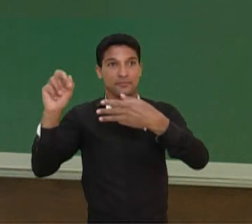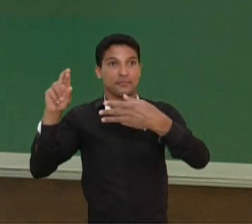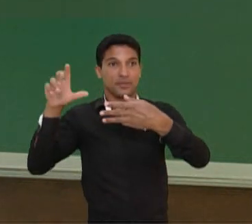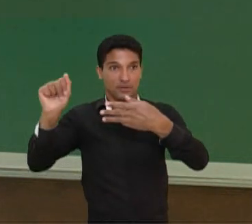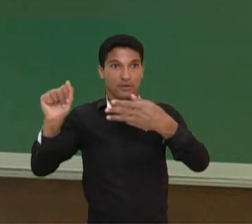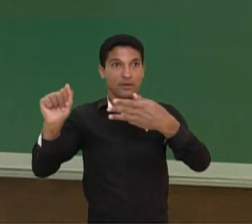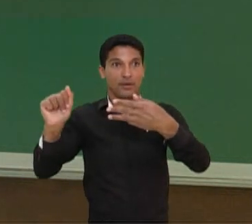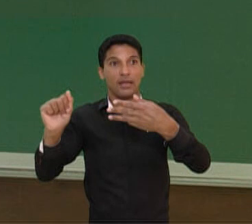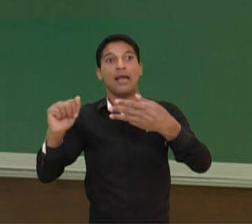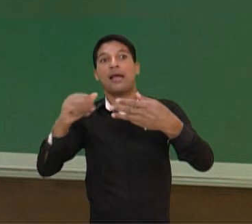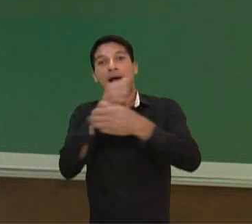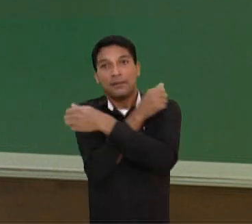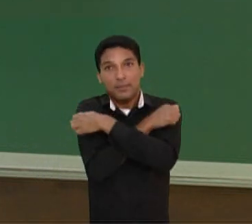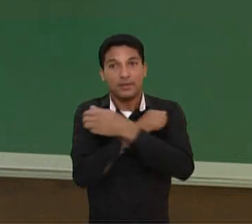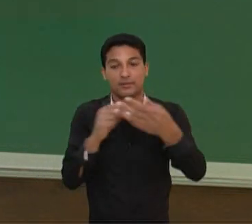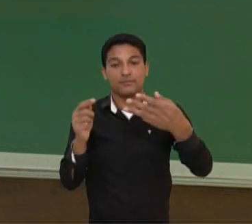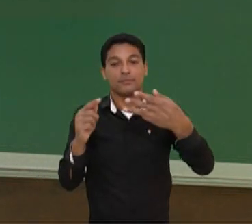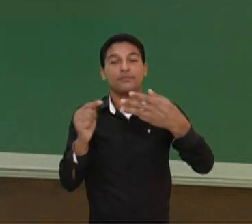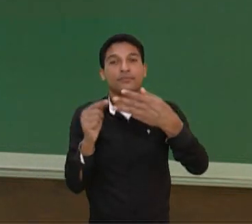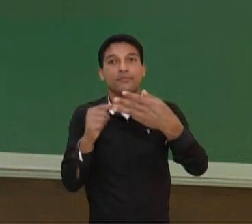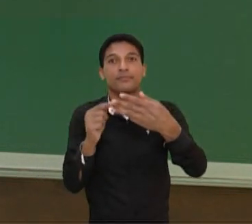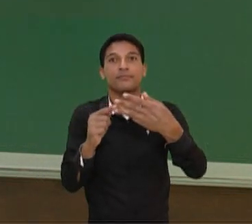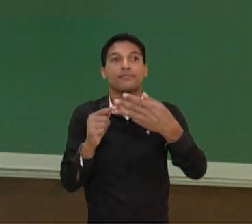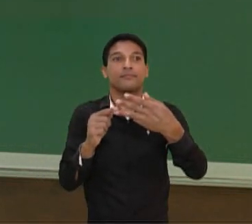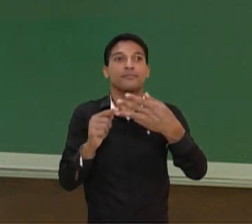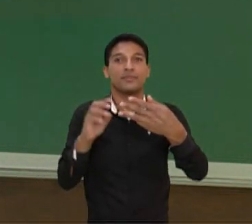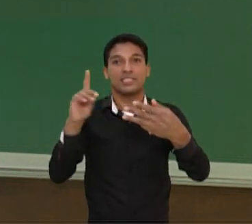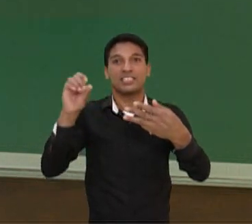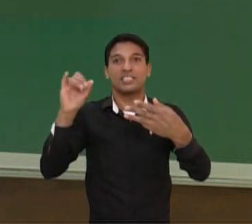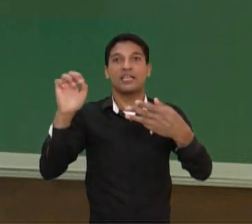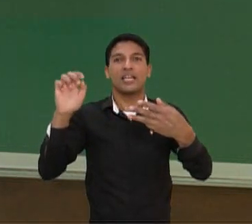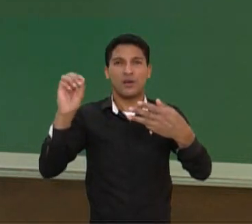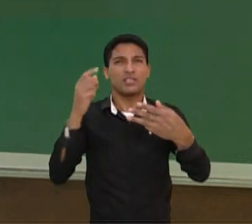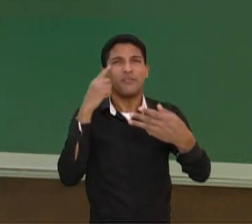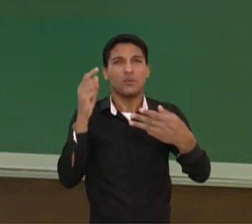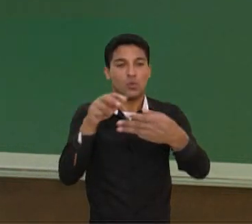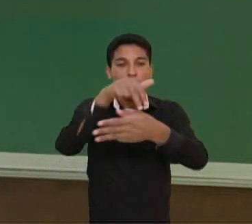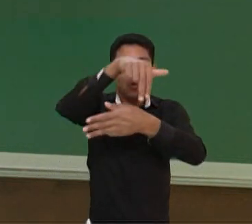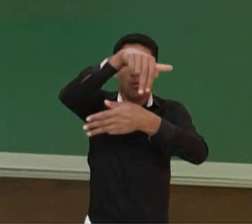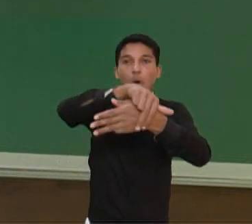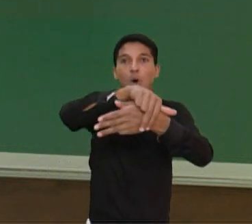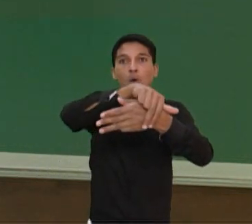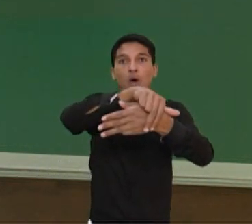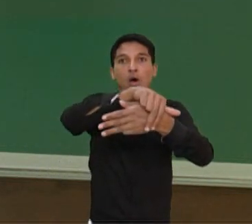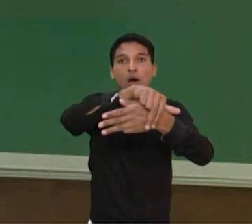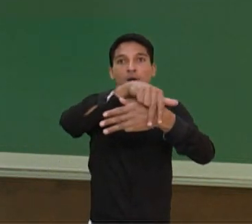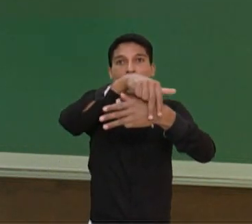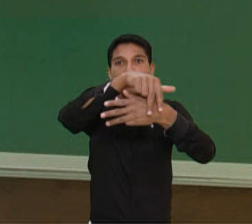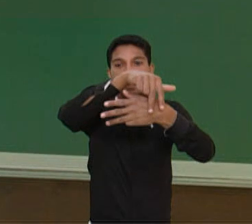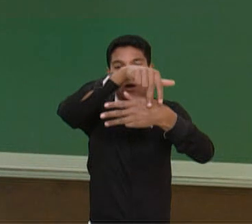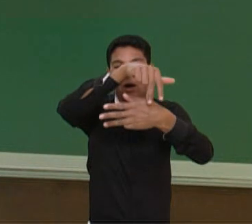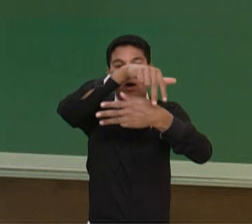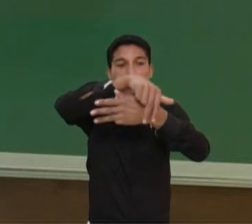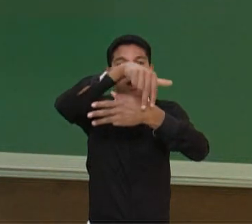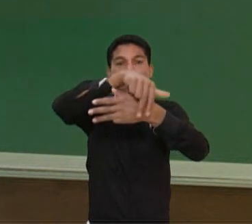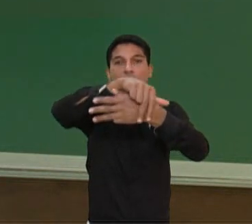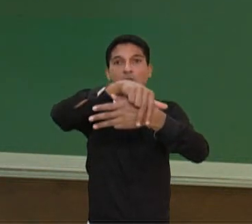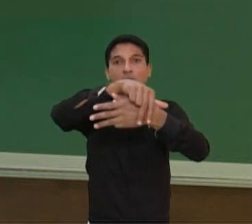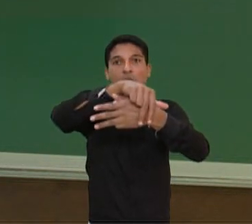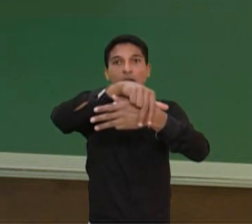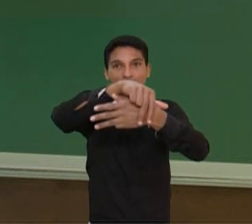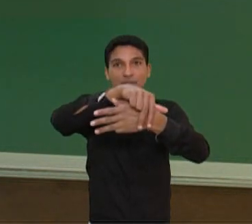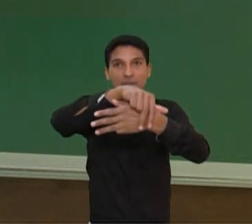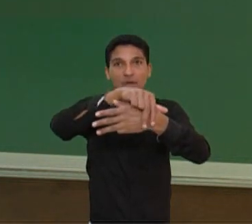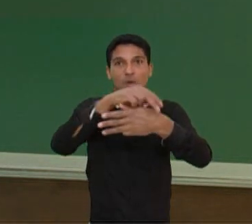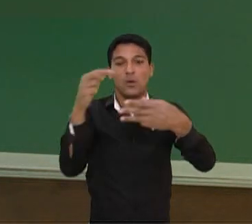de 6 abraços. Como que eu calcularia isso fazendo pela combinação? Então, antes disso, vamos dar uma olhada aqui,